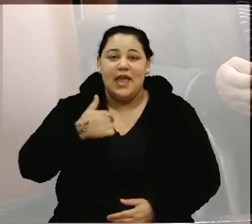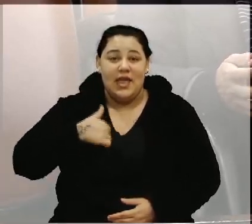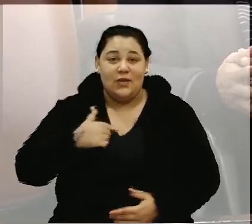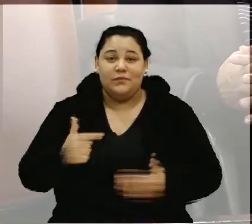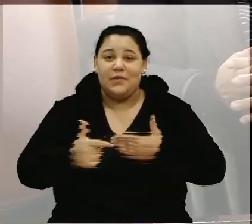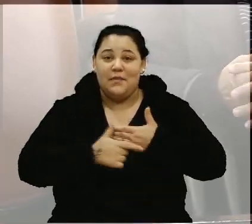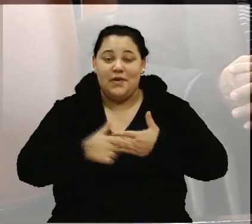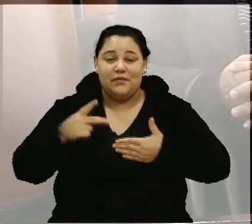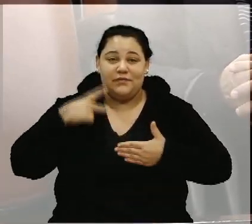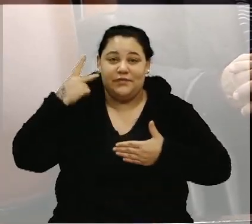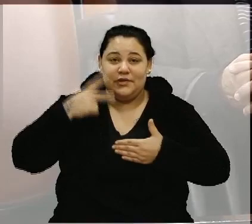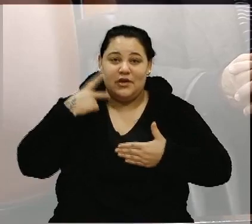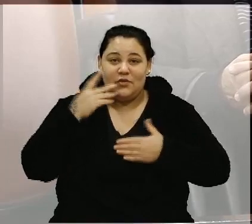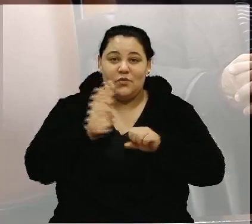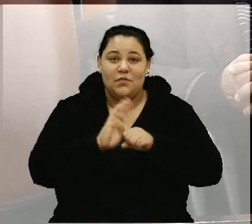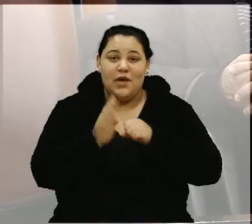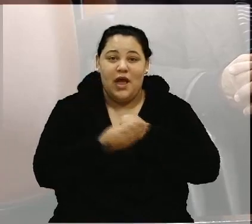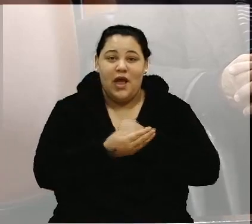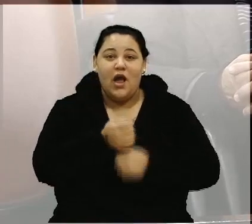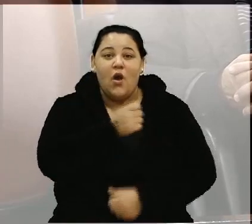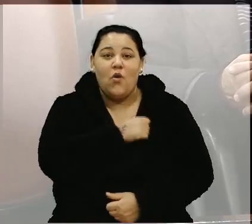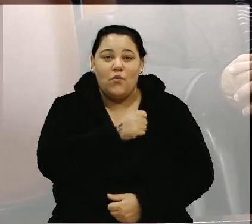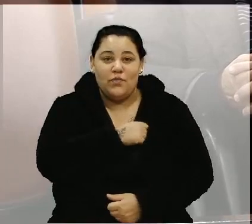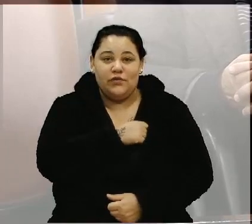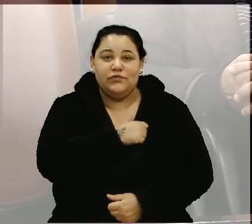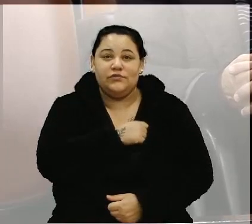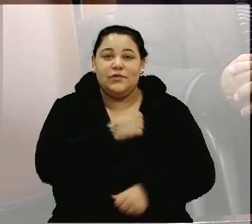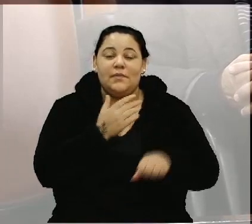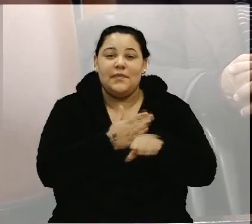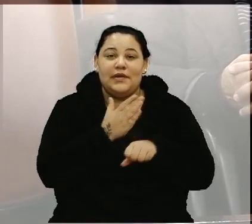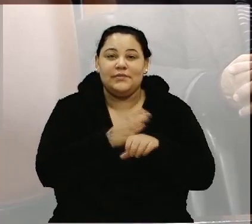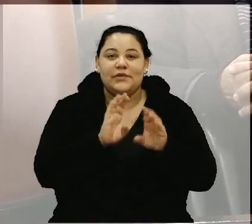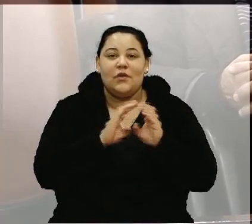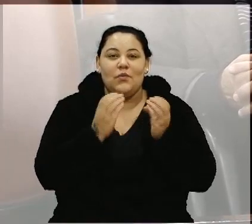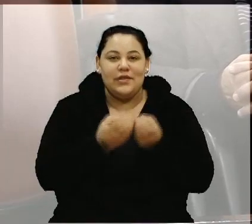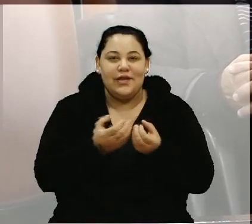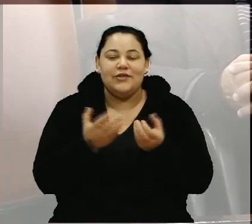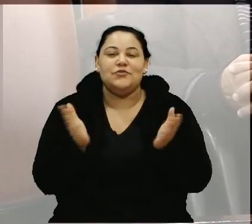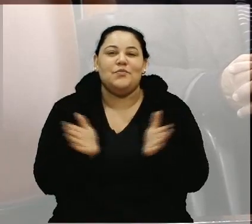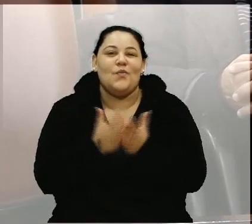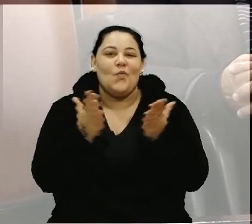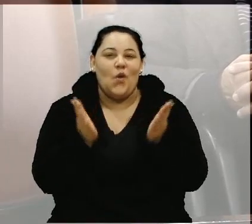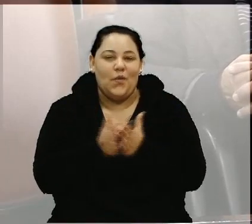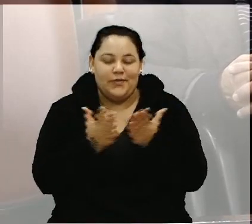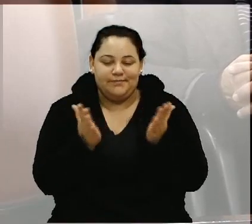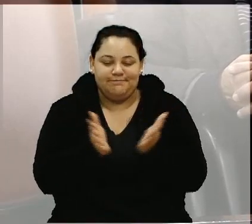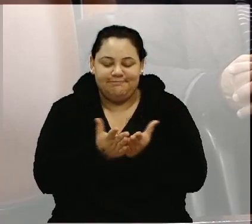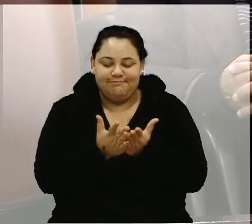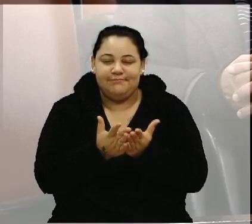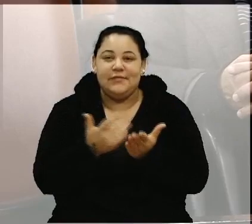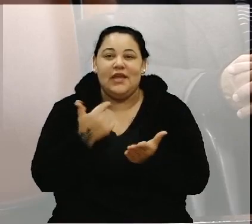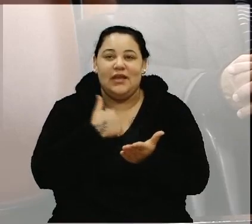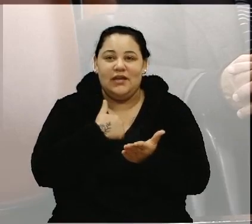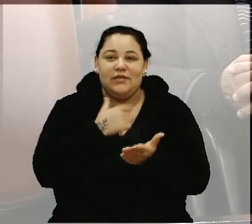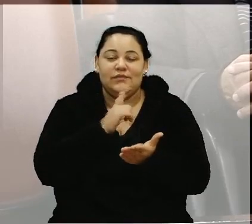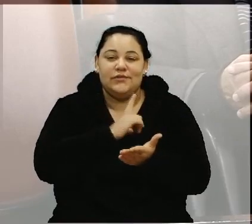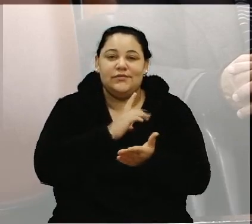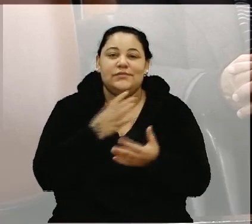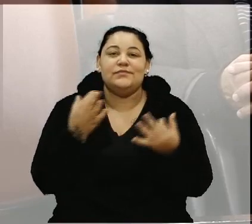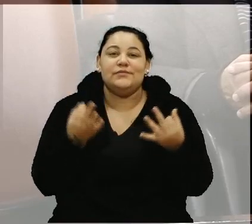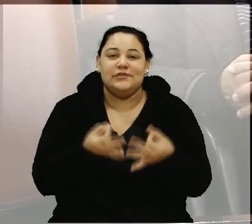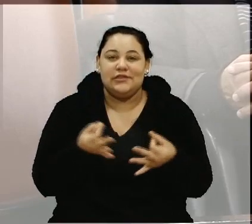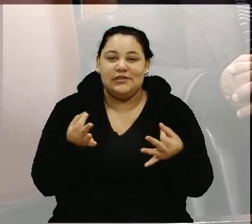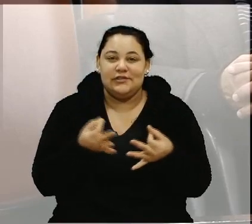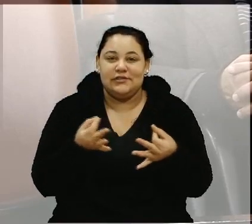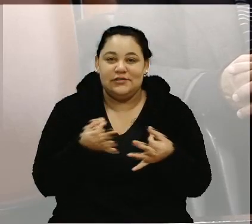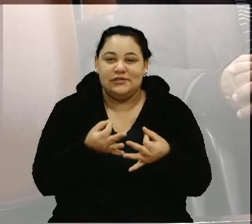um vereador humilde, que vem das comunidades mais pobres, e aonde eu tenho certeza que o